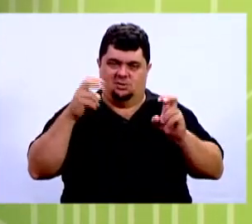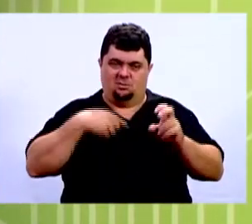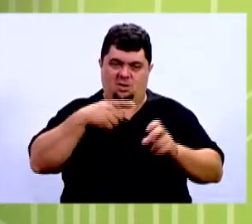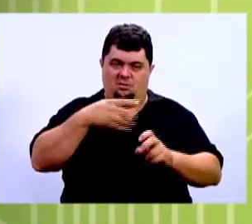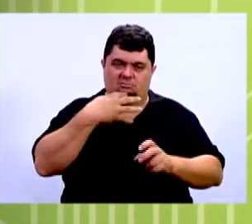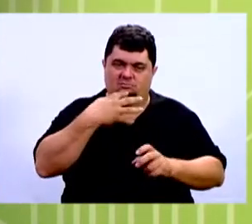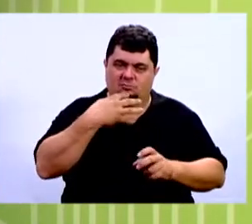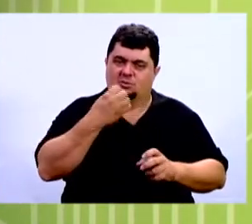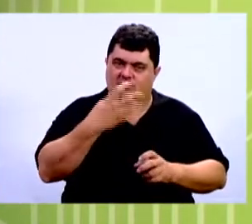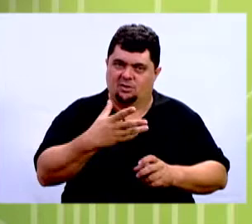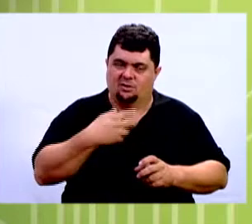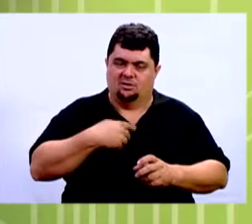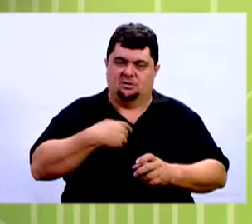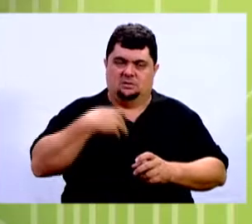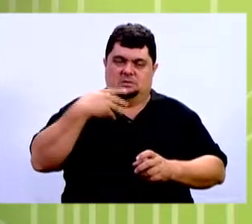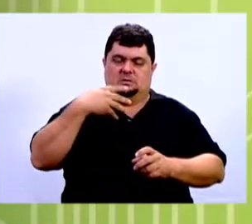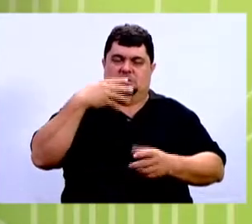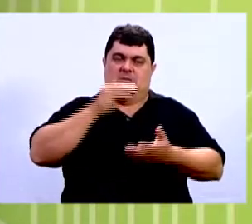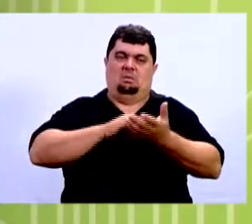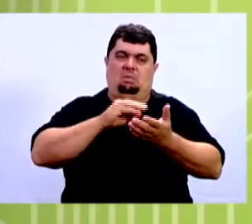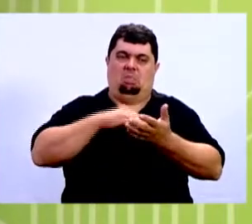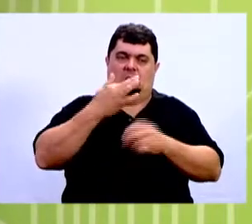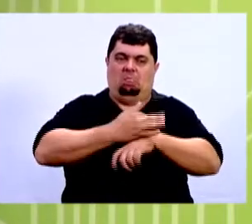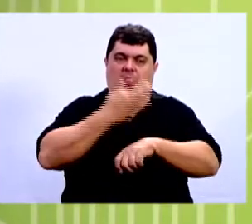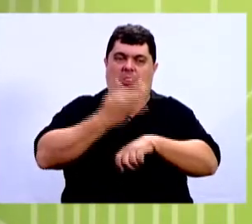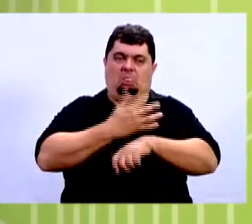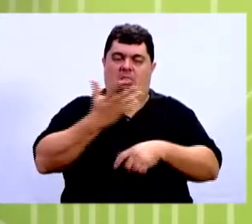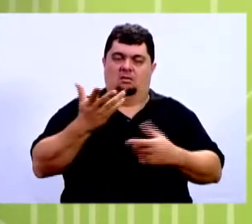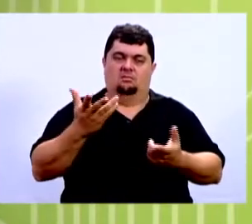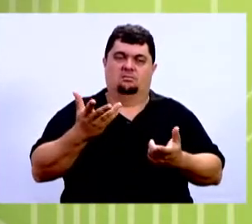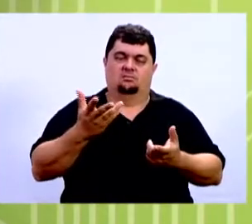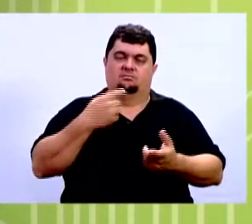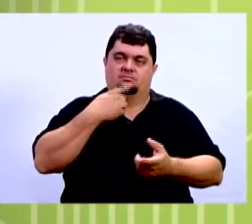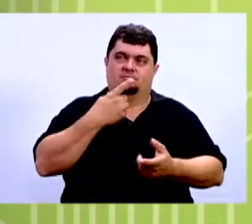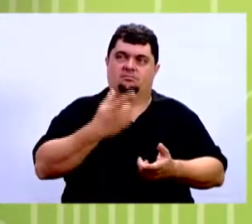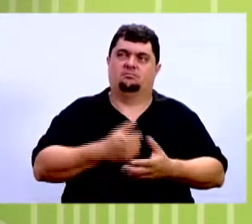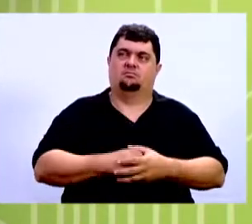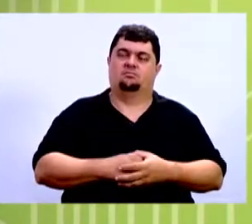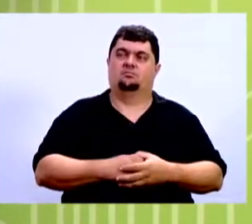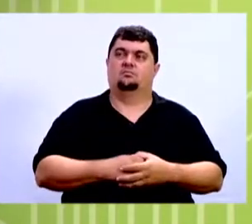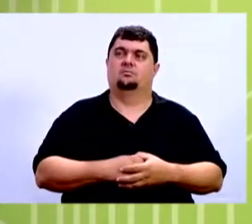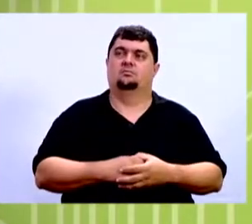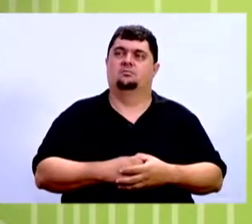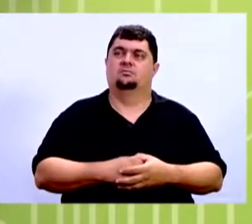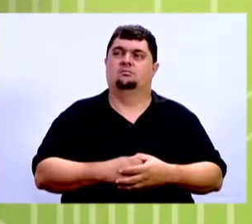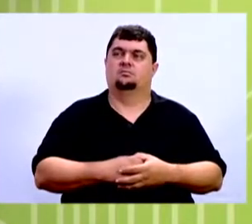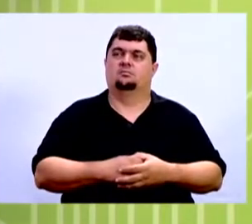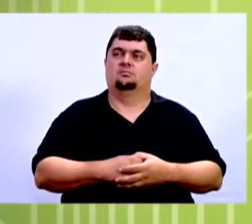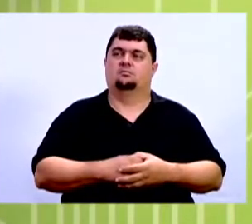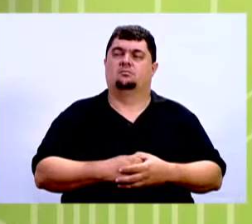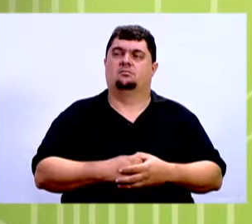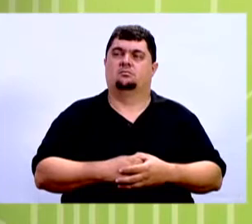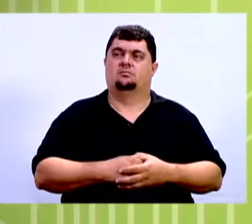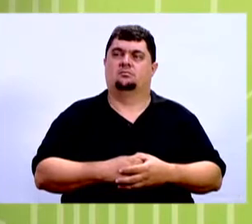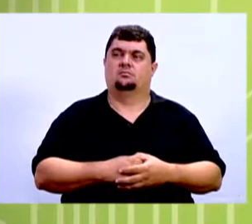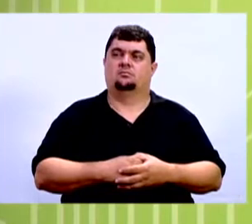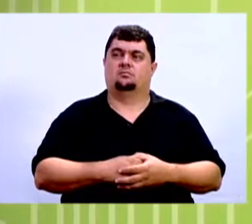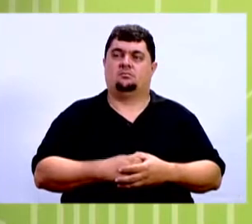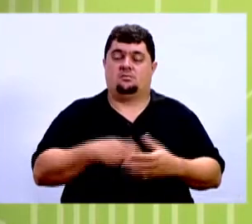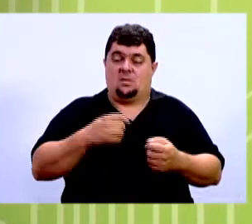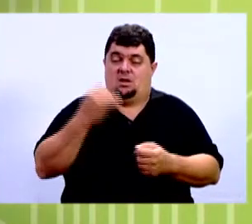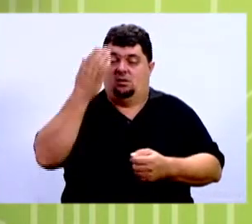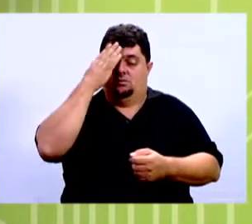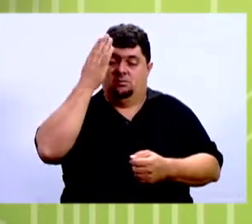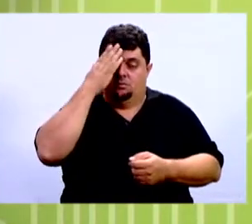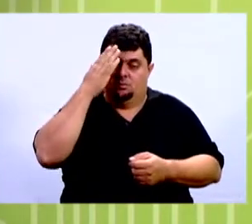tema, né? Ela conhece bem daquele tema, então significa que você tem que conhecer bem. Tá bom? E aí, você dominar